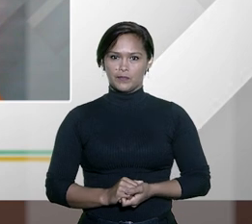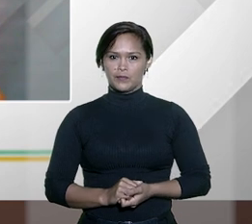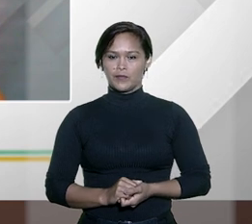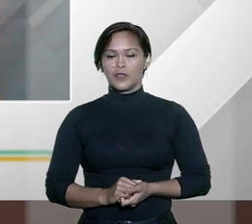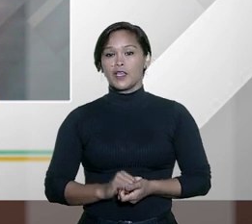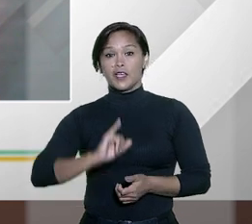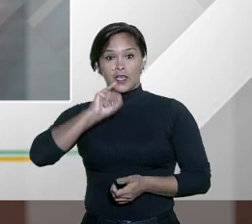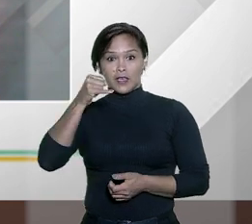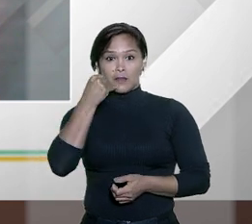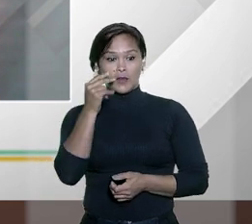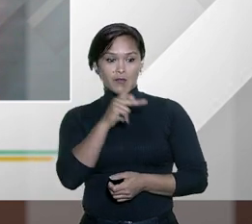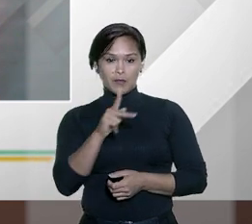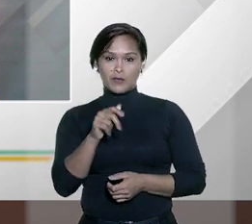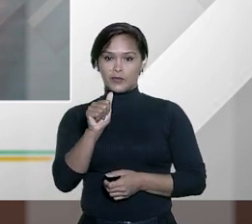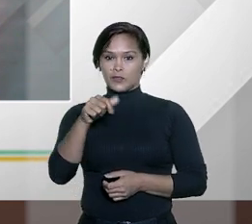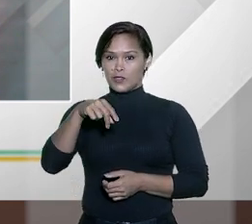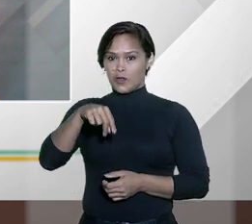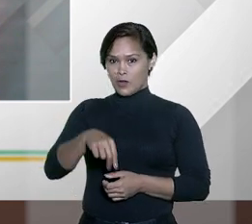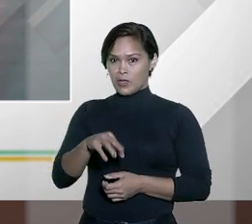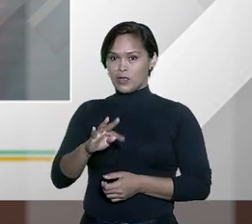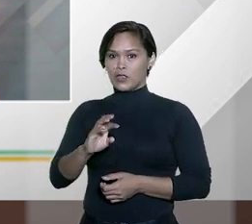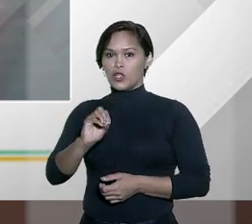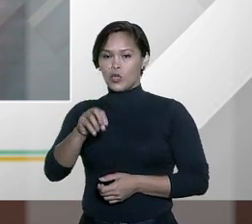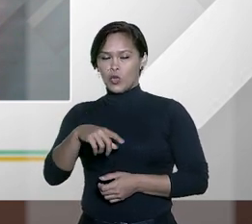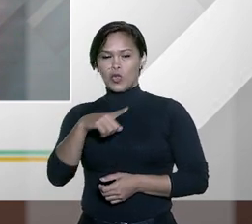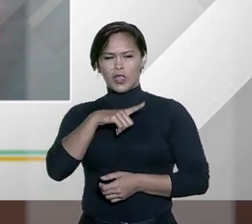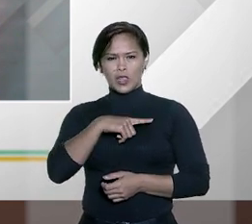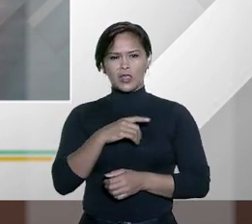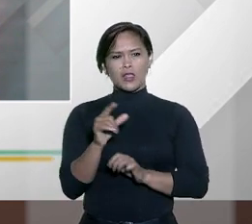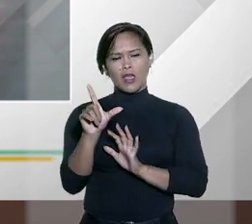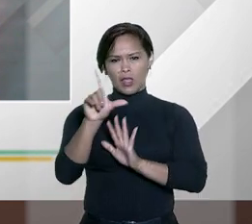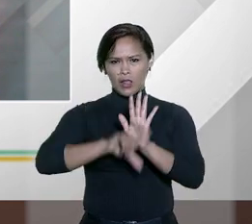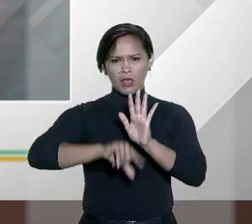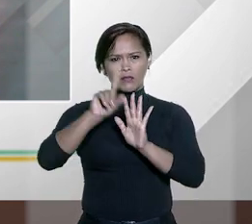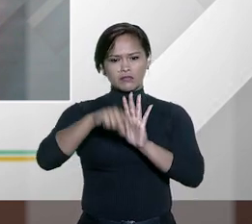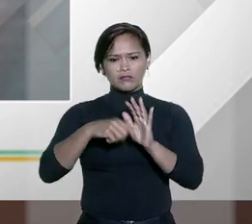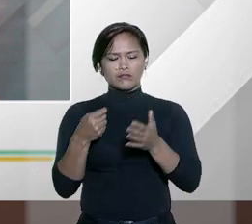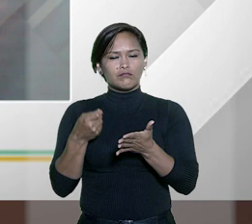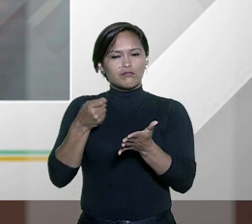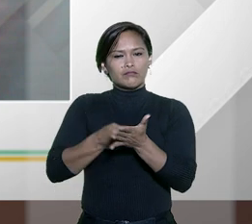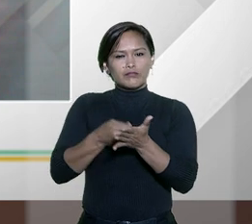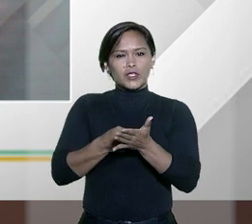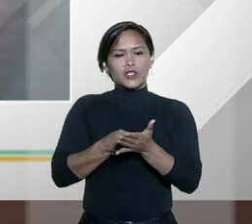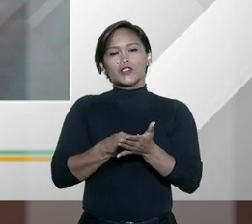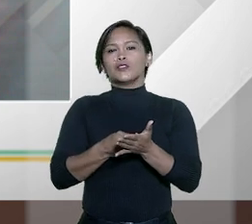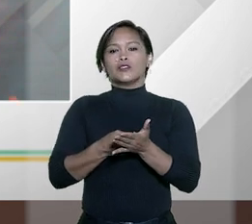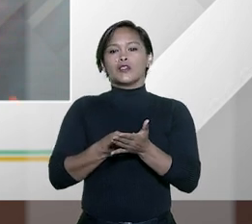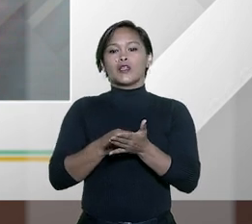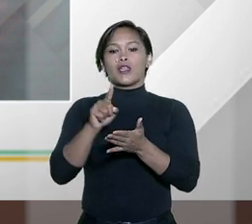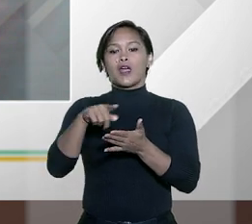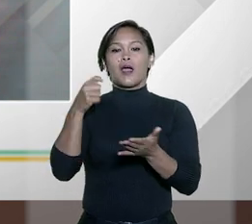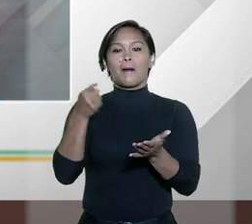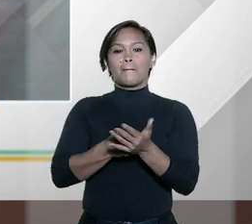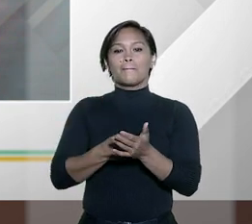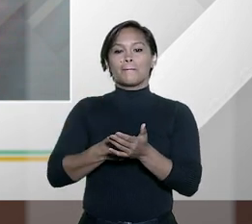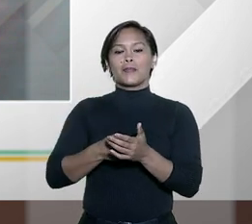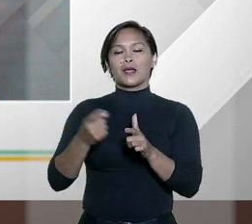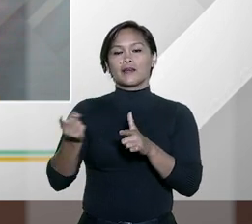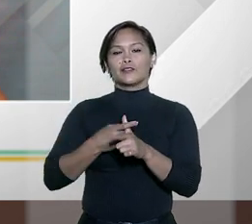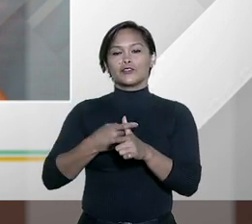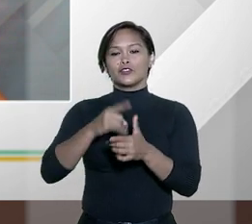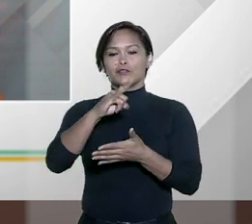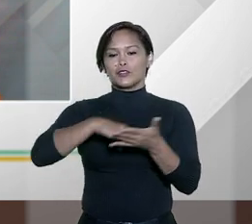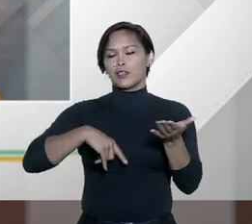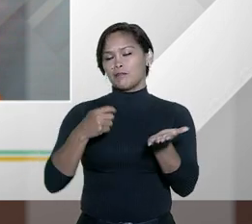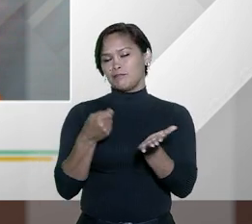E aproveitando, né, professor Antônio, há meios legais para se pressionar o ente público a pagar dívidas de precatórios?